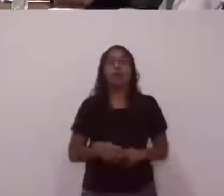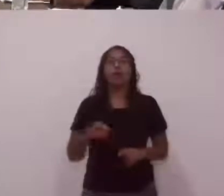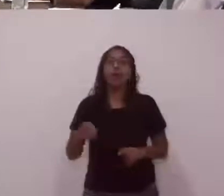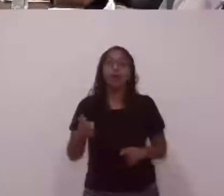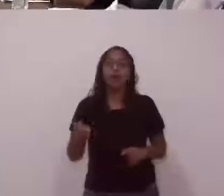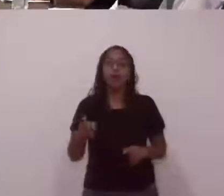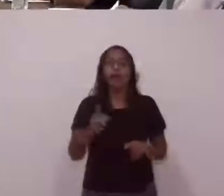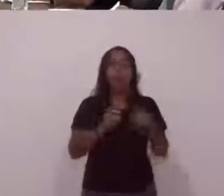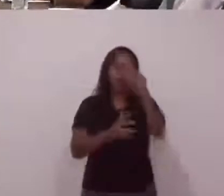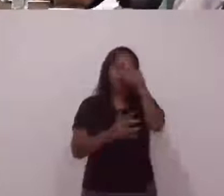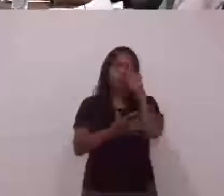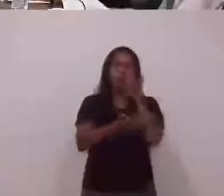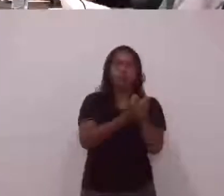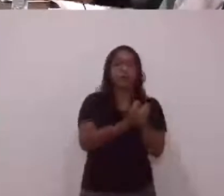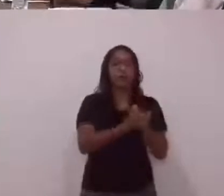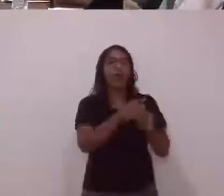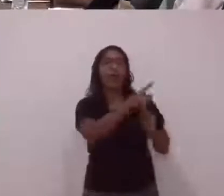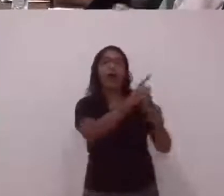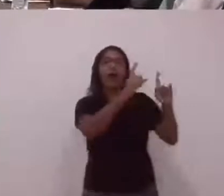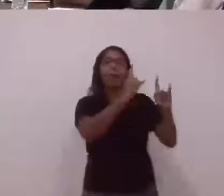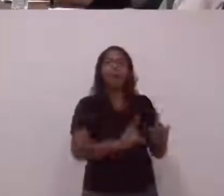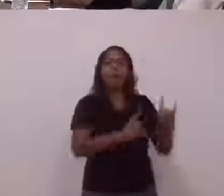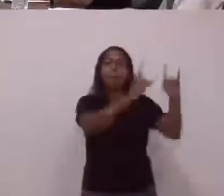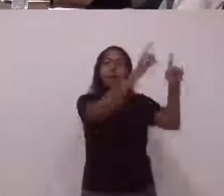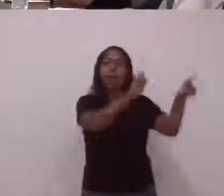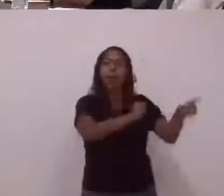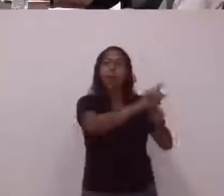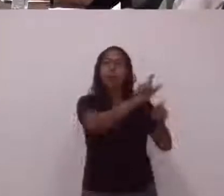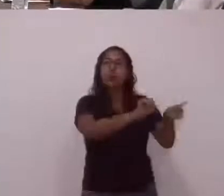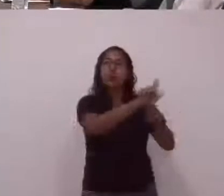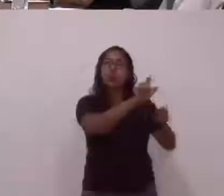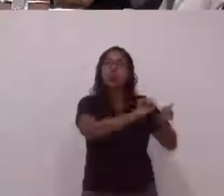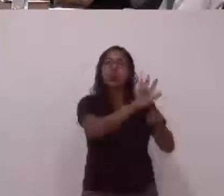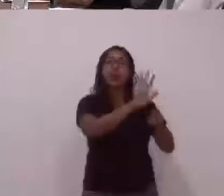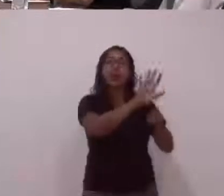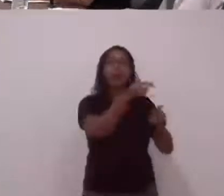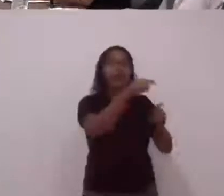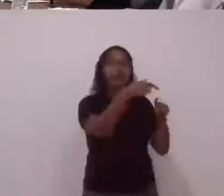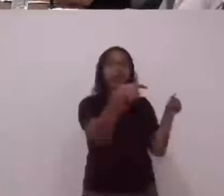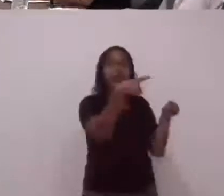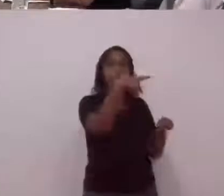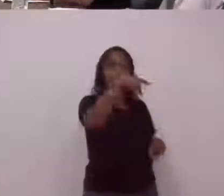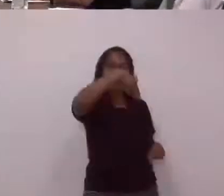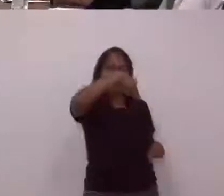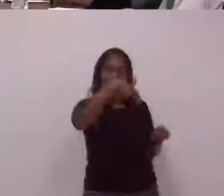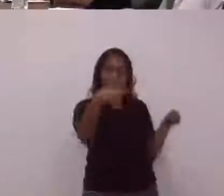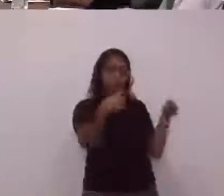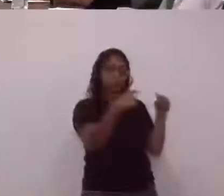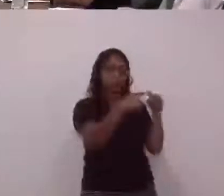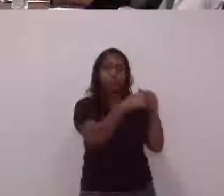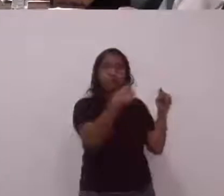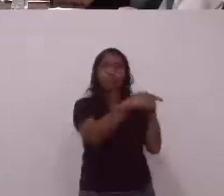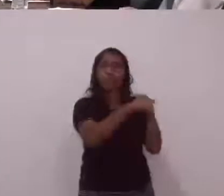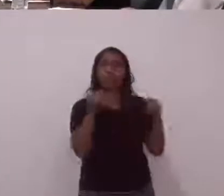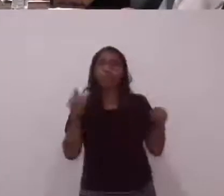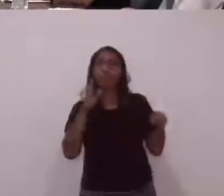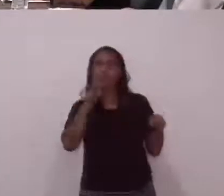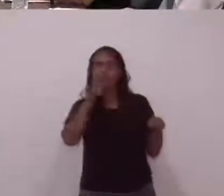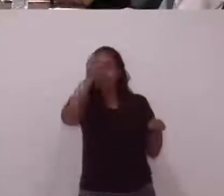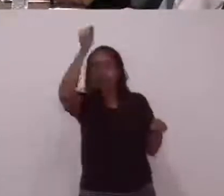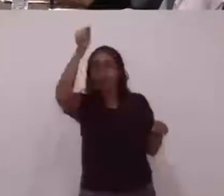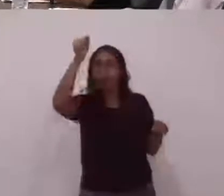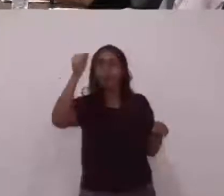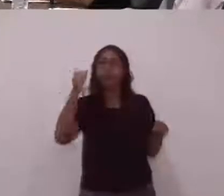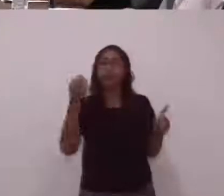parceira na segurança pública do município de instalações adequadas. Houve grave precipitação, seguida